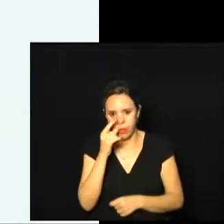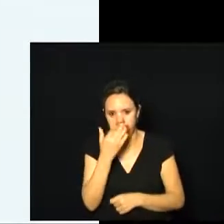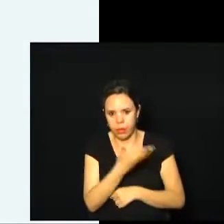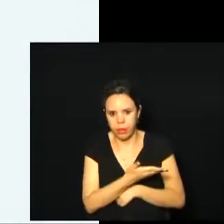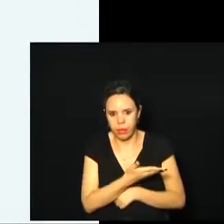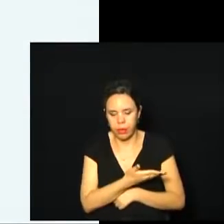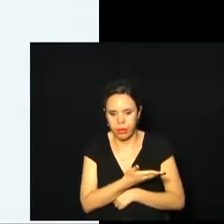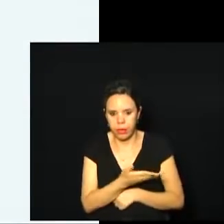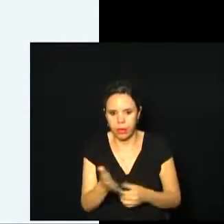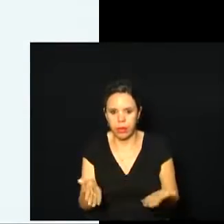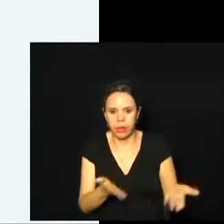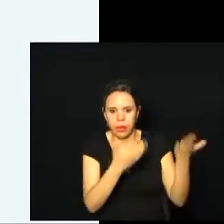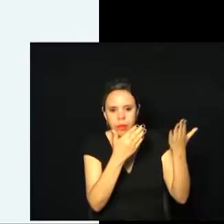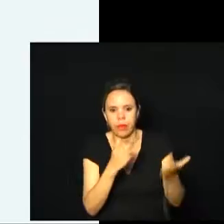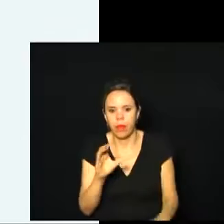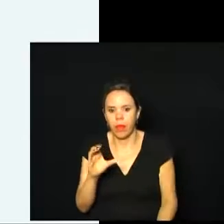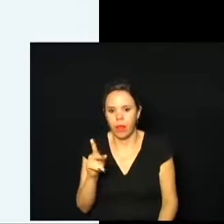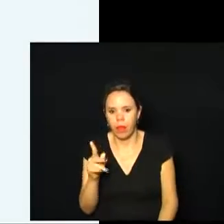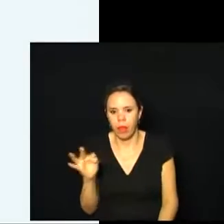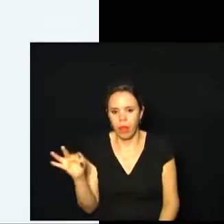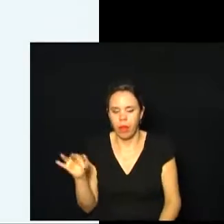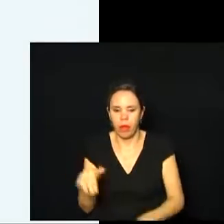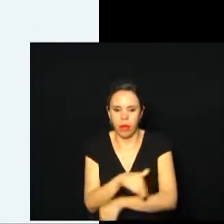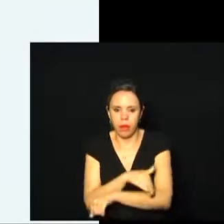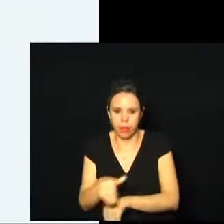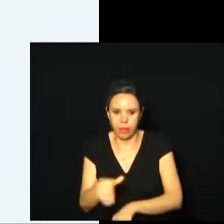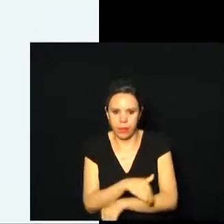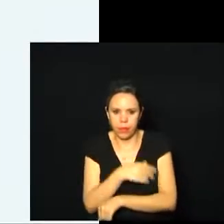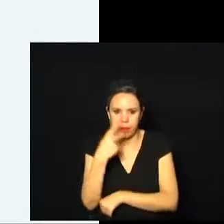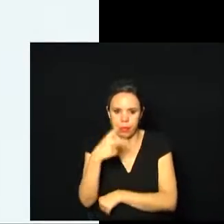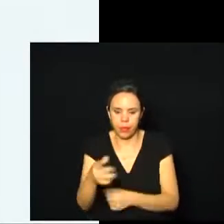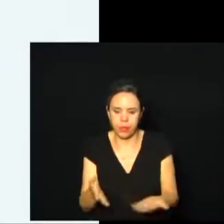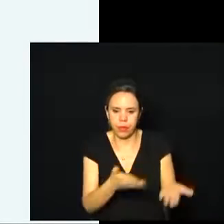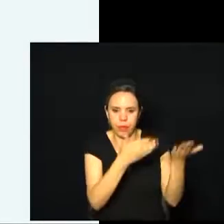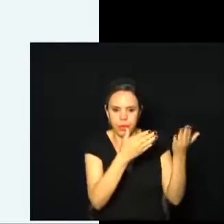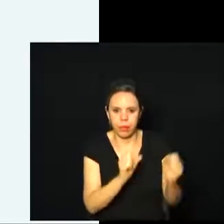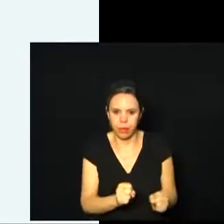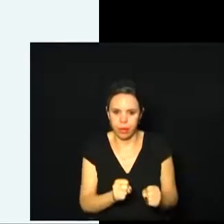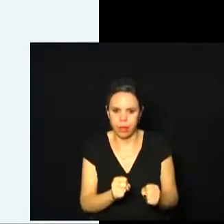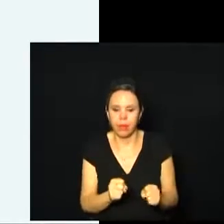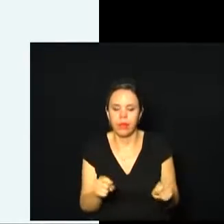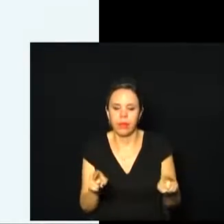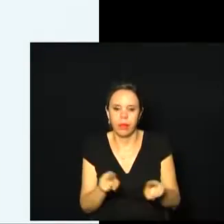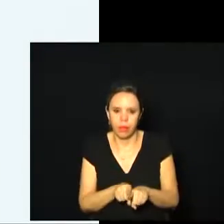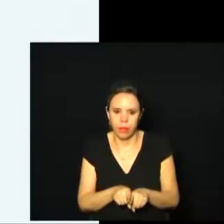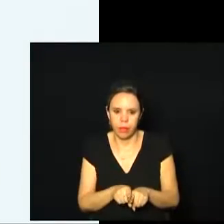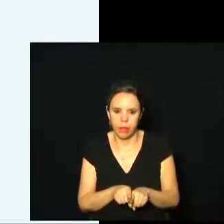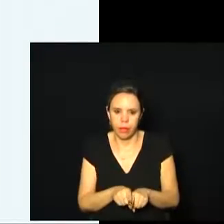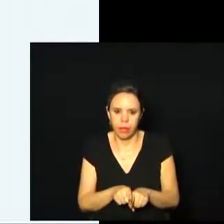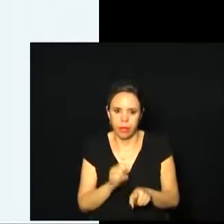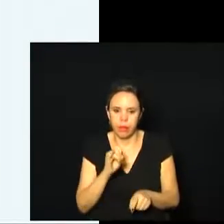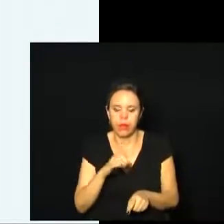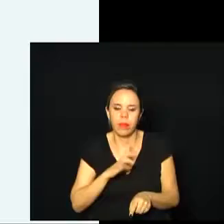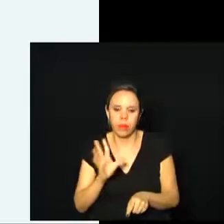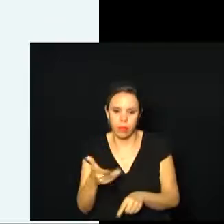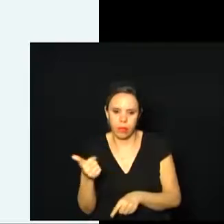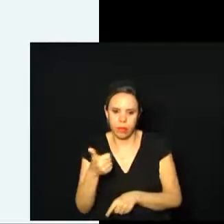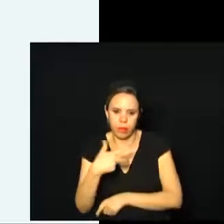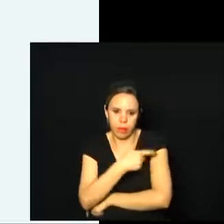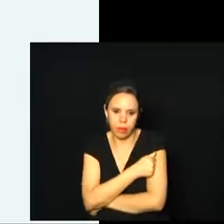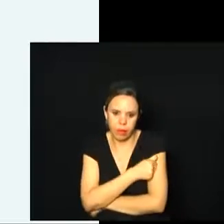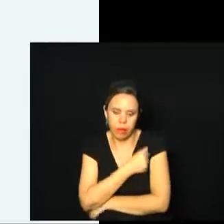Verde, leve o seu CPF, leve o comprovante de endereço. Você pode também, caso já tenha tomado a primeira